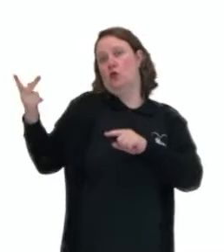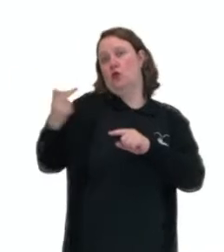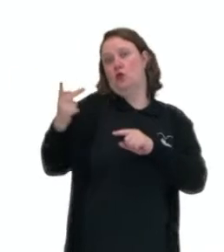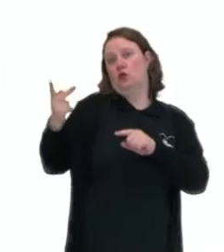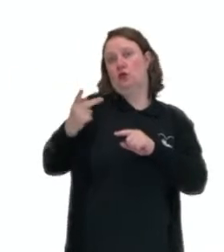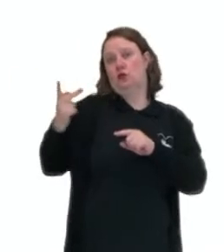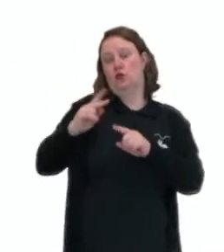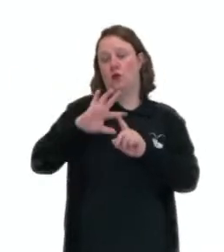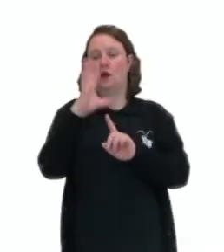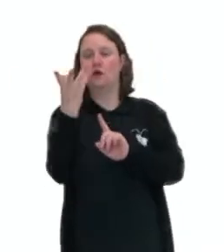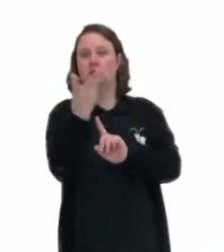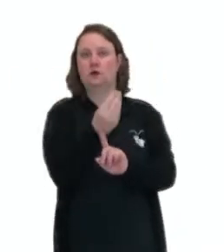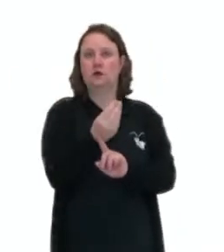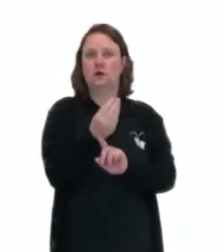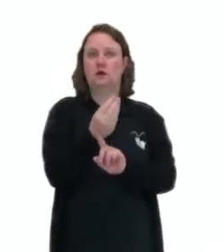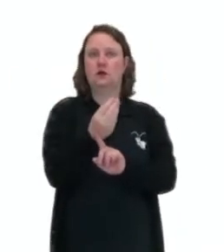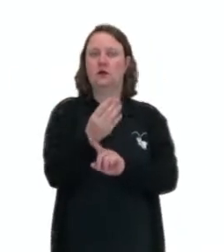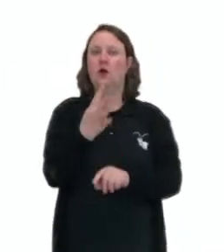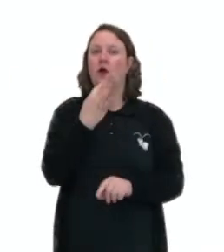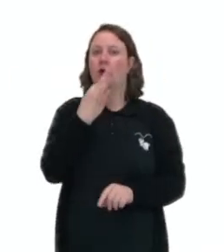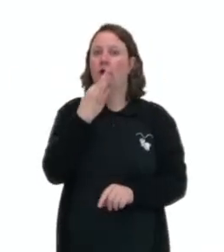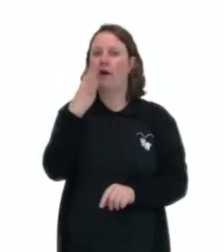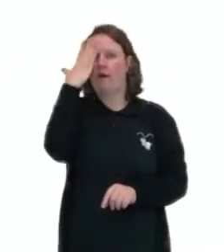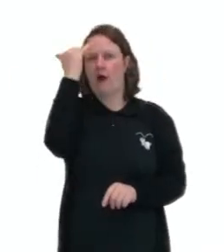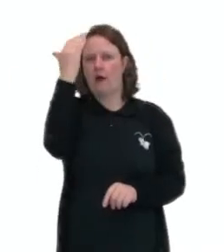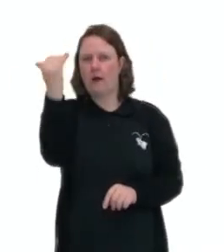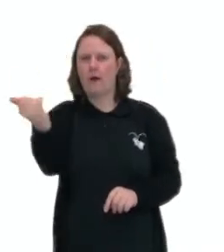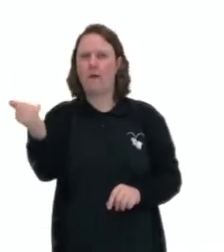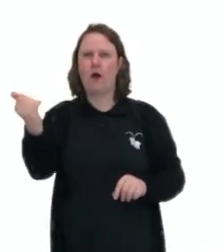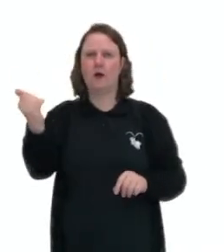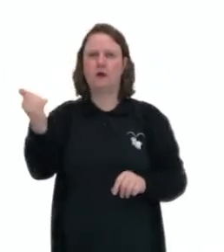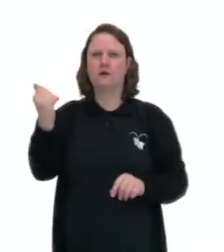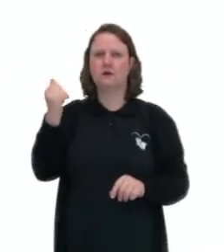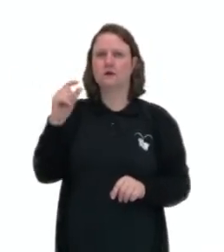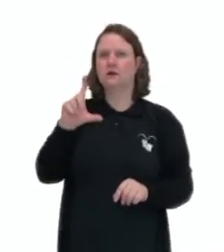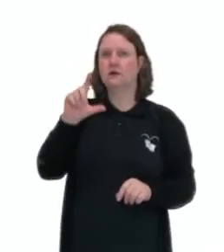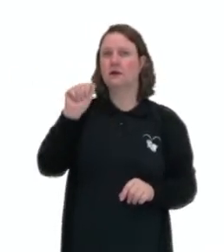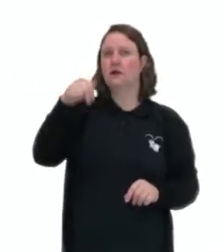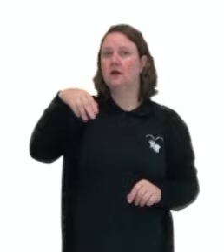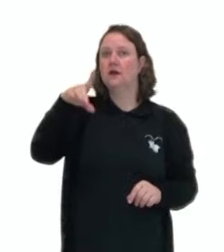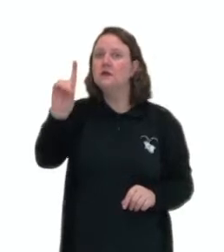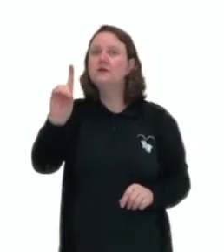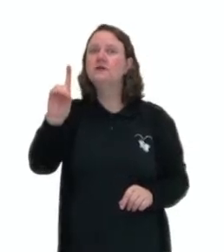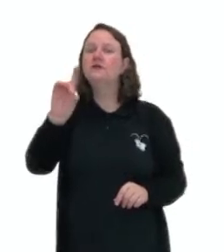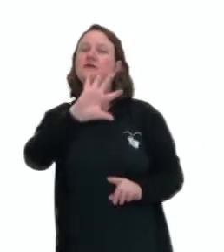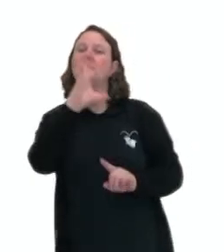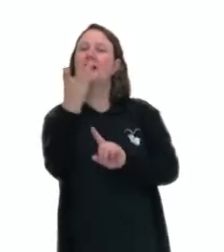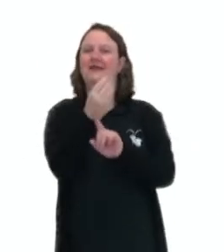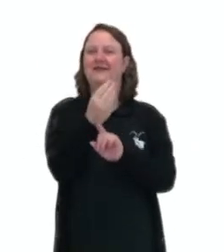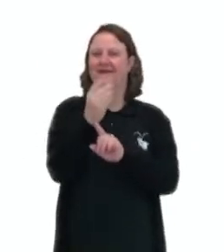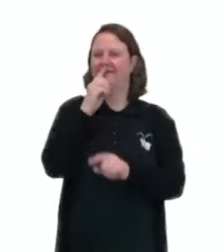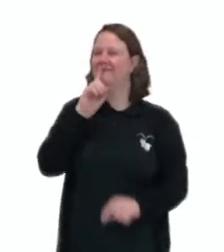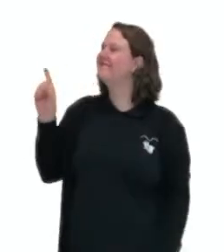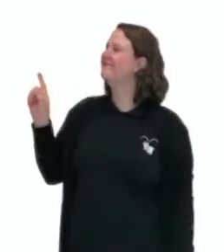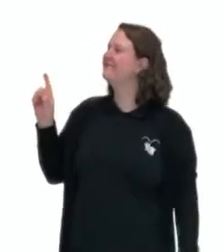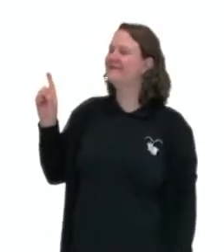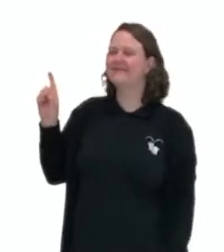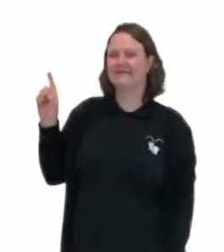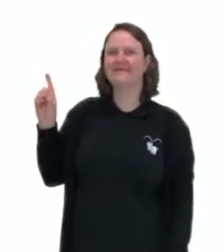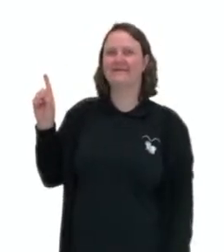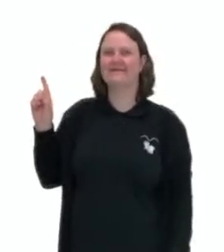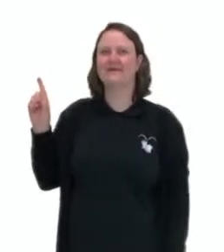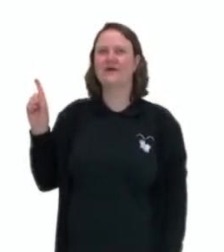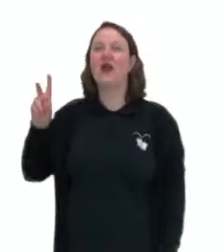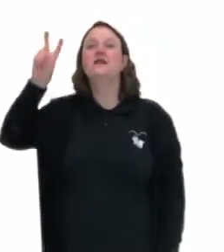casal de artistas que ficaram conhecidos por suas famosas instalações de Land Art. Olhem a imagem ao lado, ela remete, ela